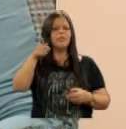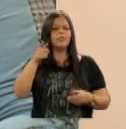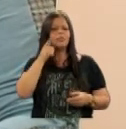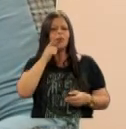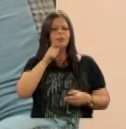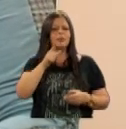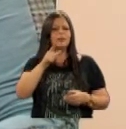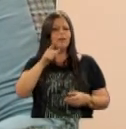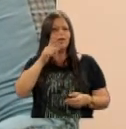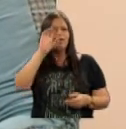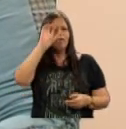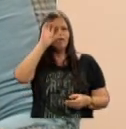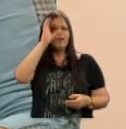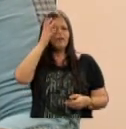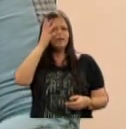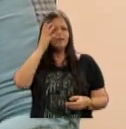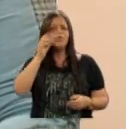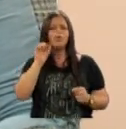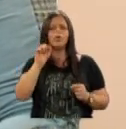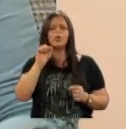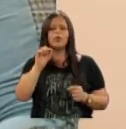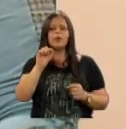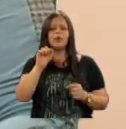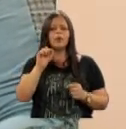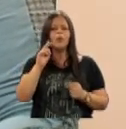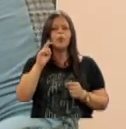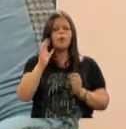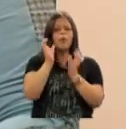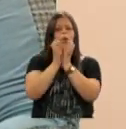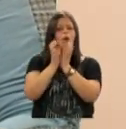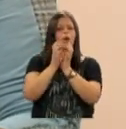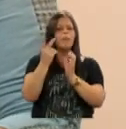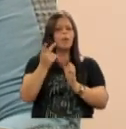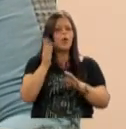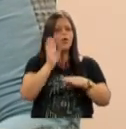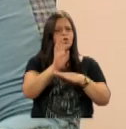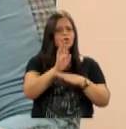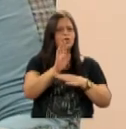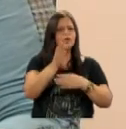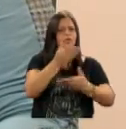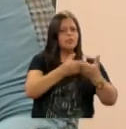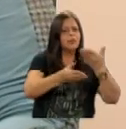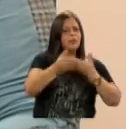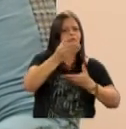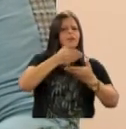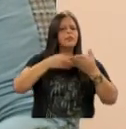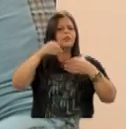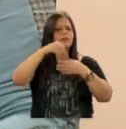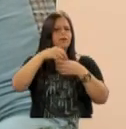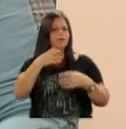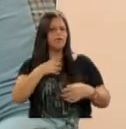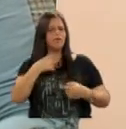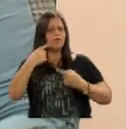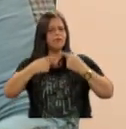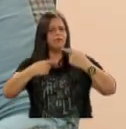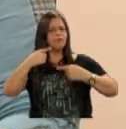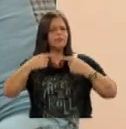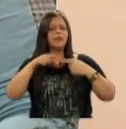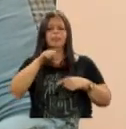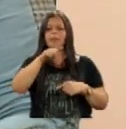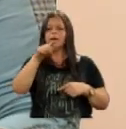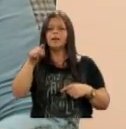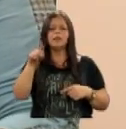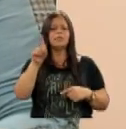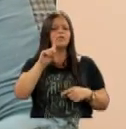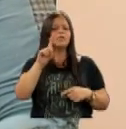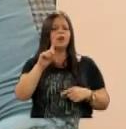superar o que um colega procura ajudar o outro é dentro dessa forma é de competitividade que para